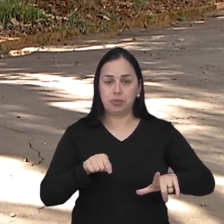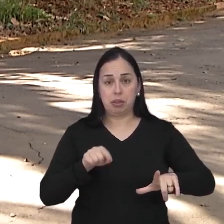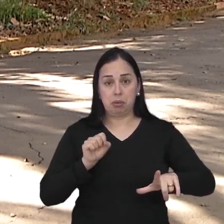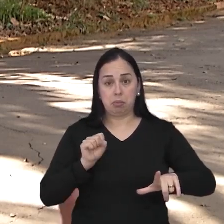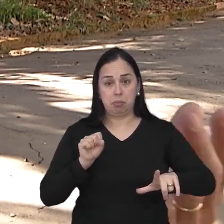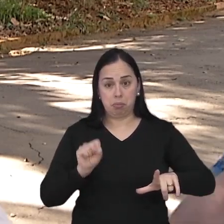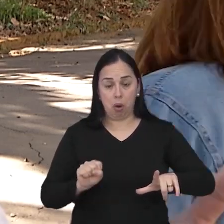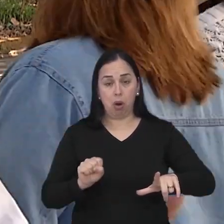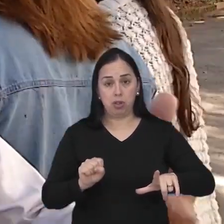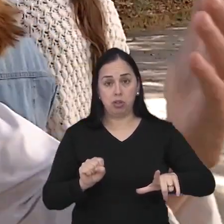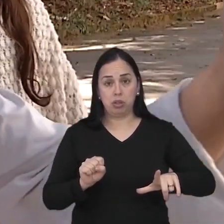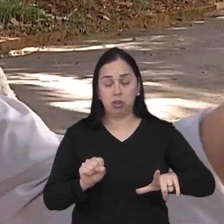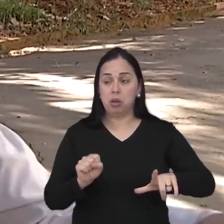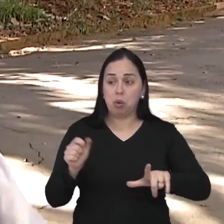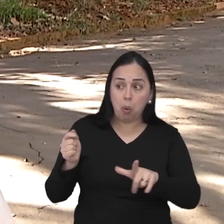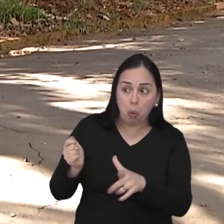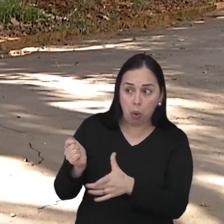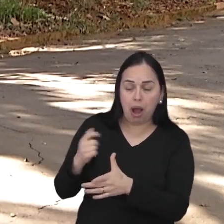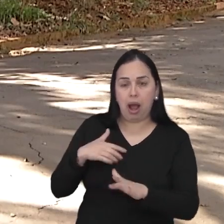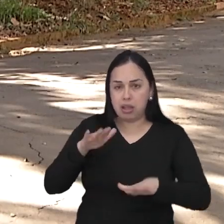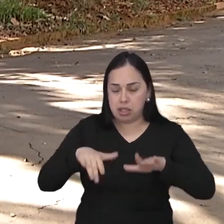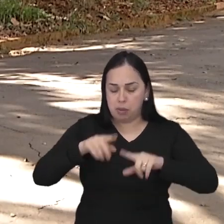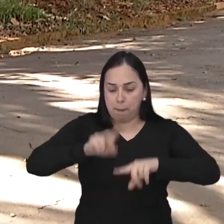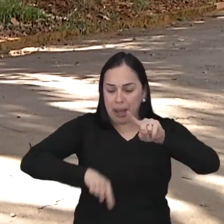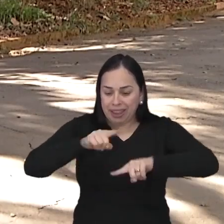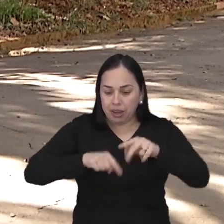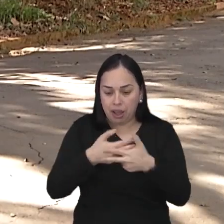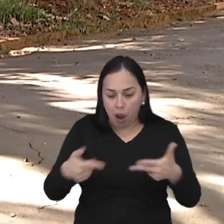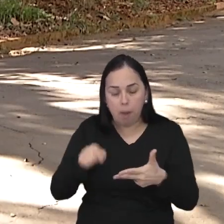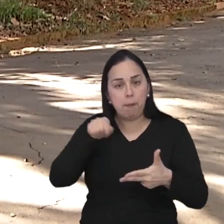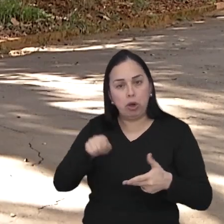um módulo comercial, né, comprado no mercado, né,